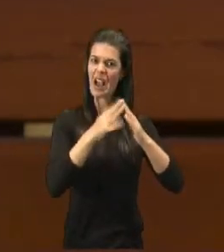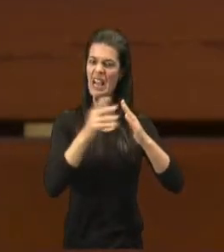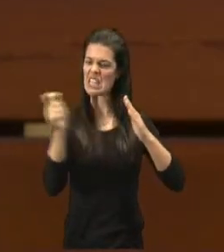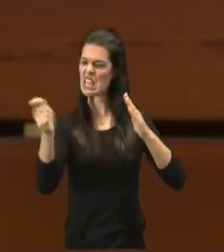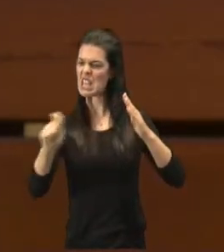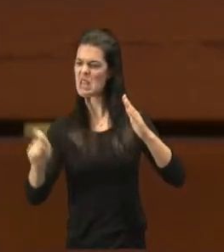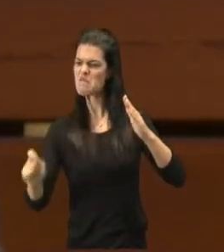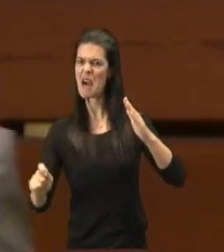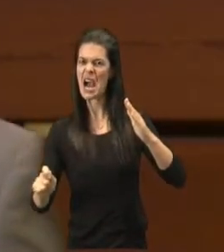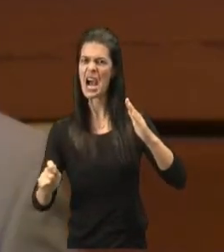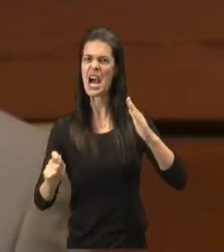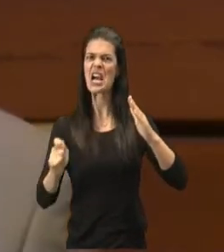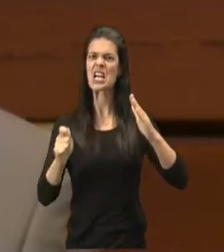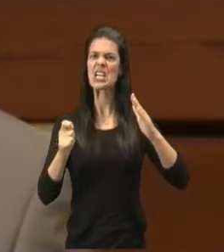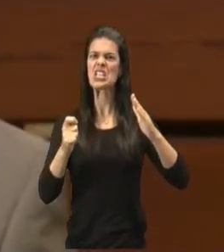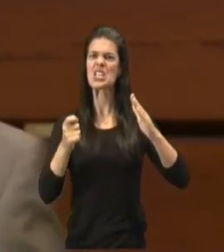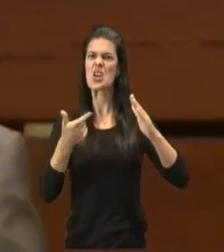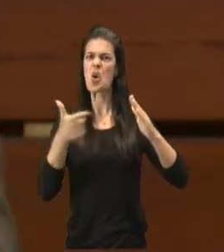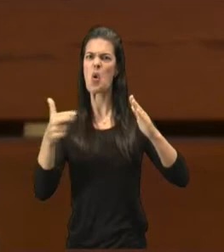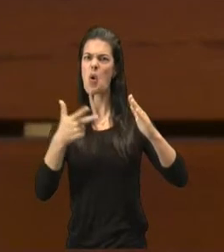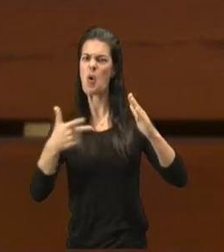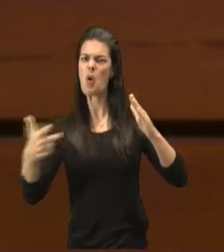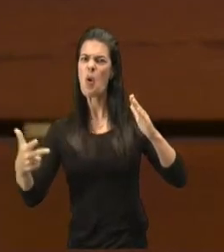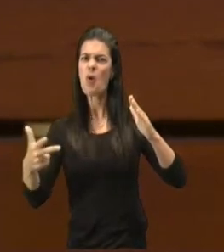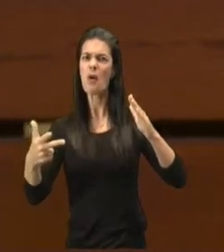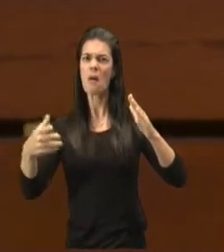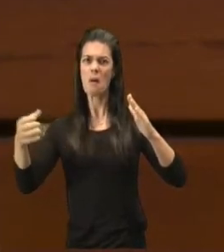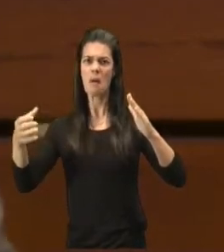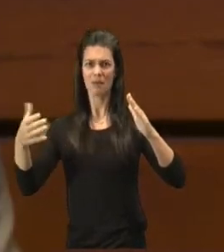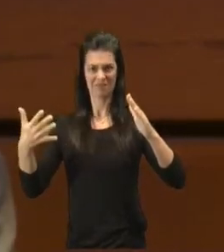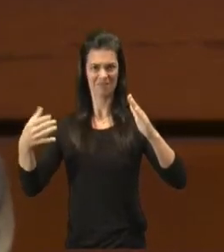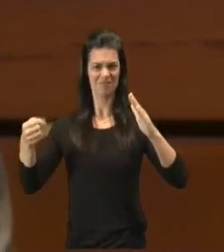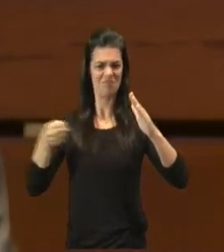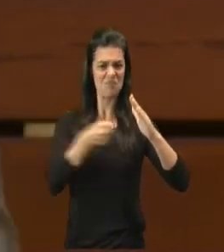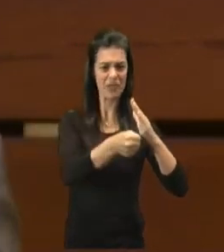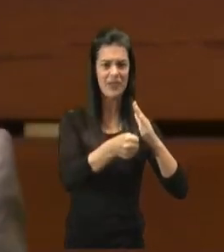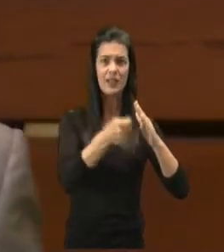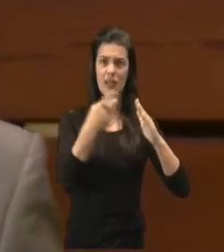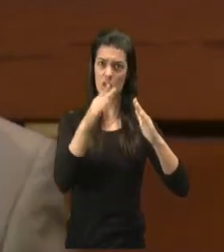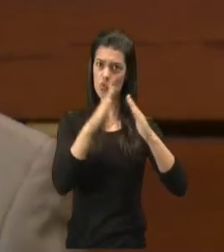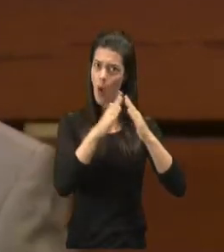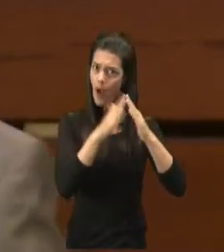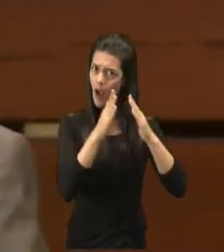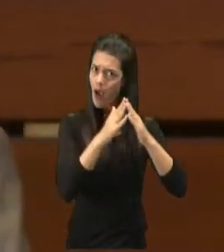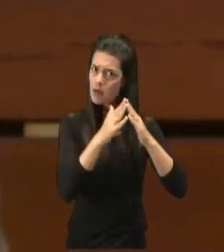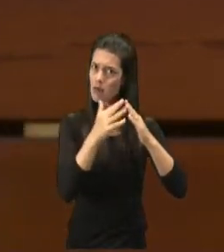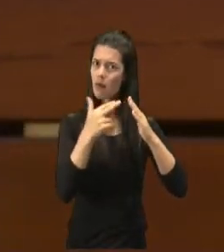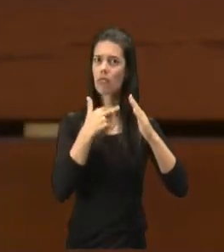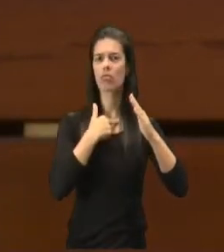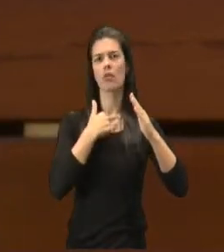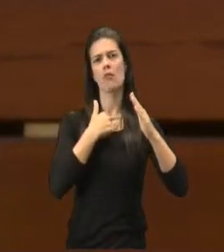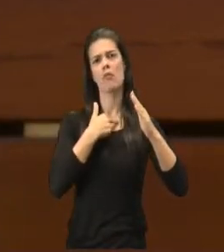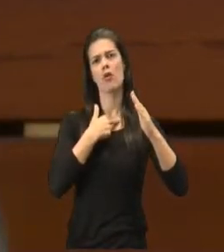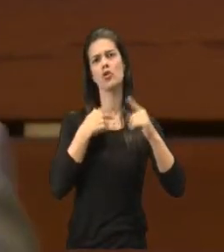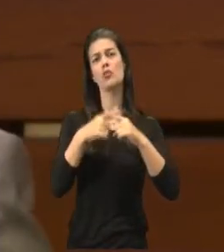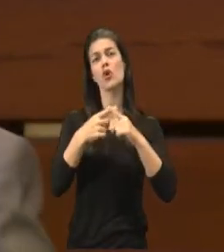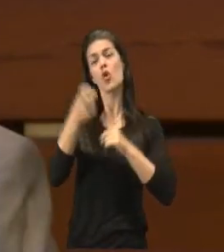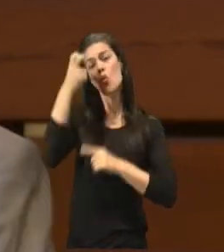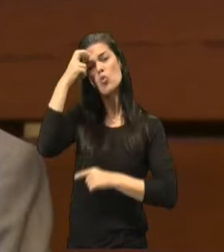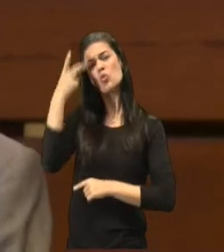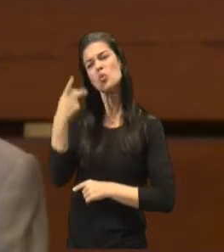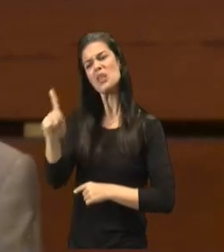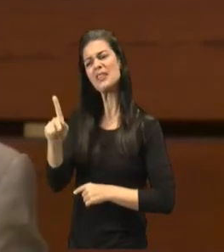nós encontramos aqui as referências à idolatria, aos costumes diferentes, aos cultos e ritos